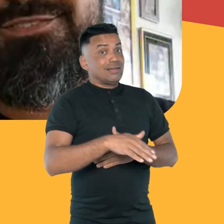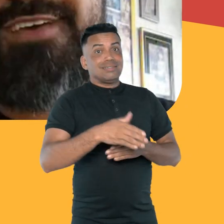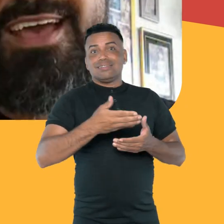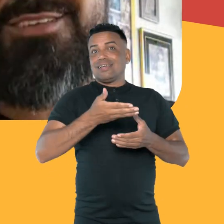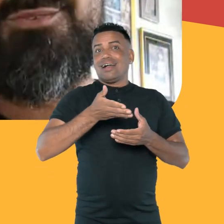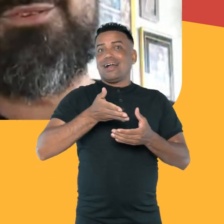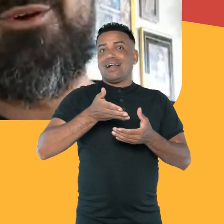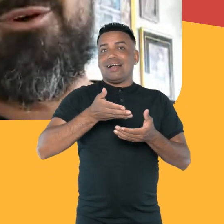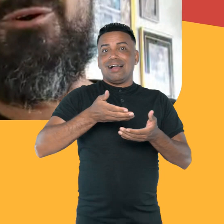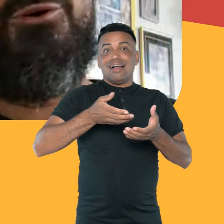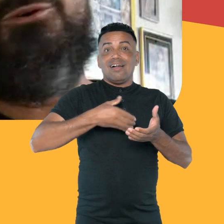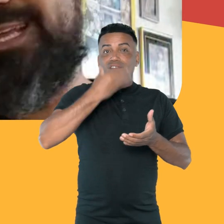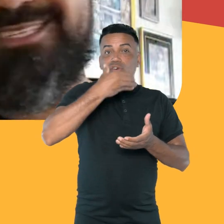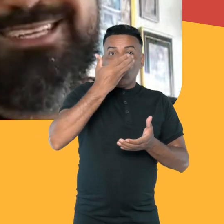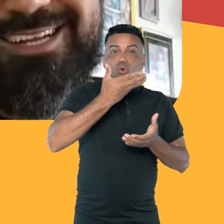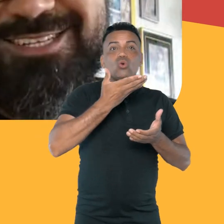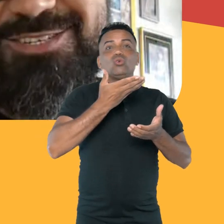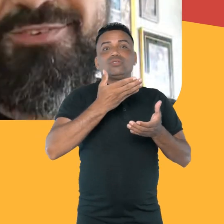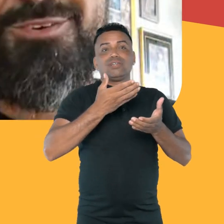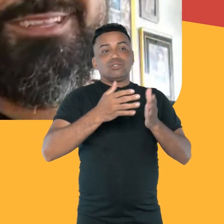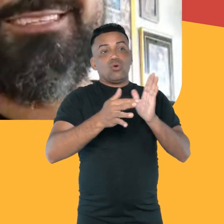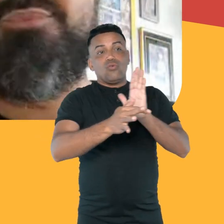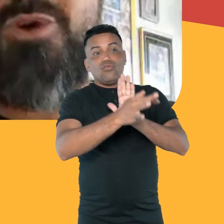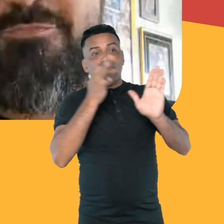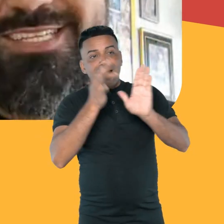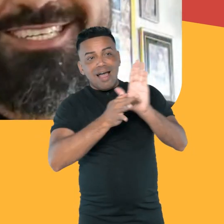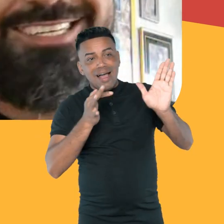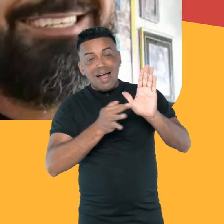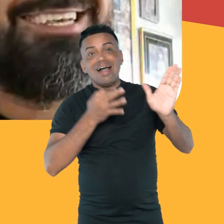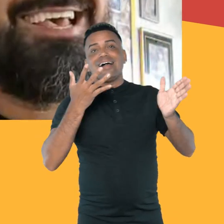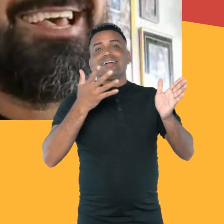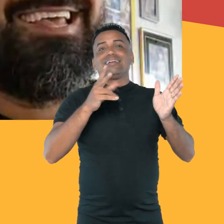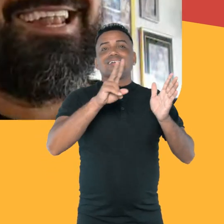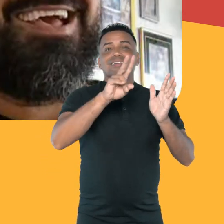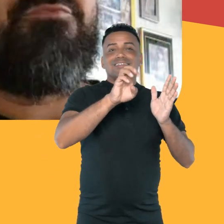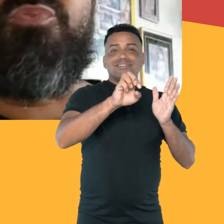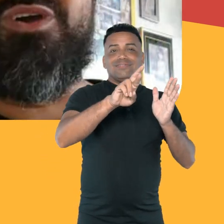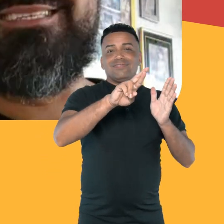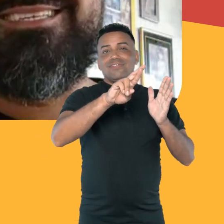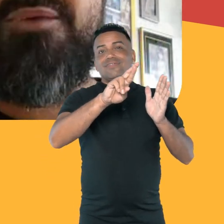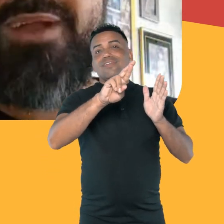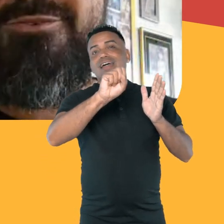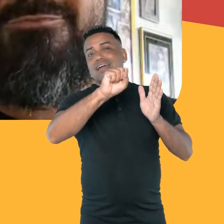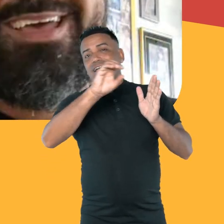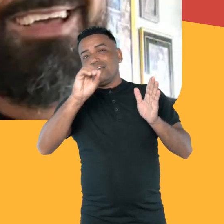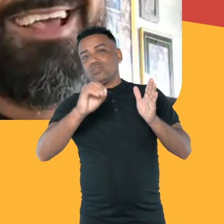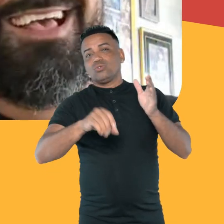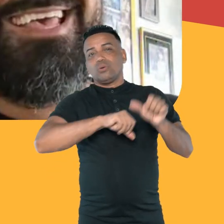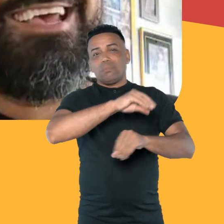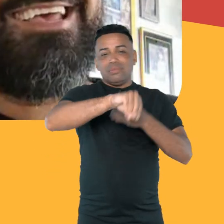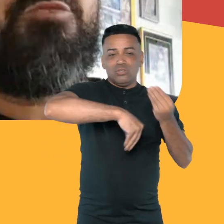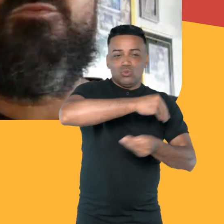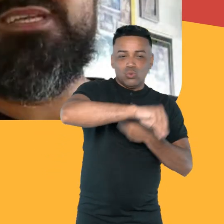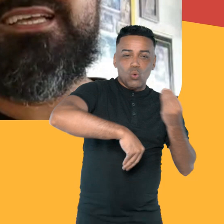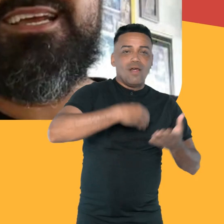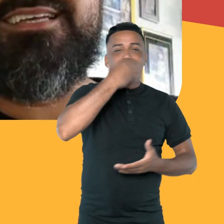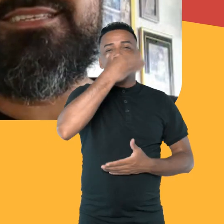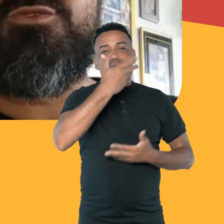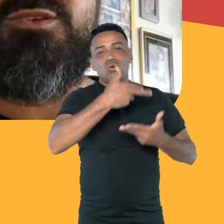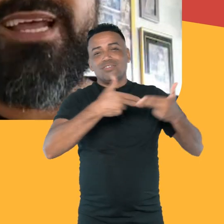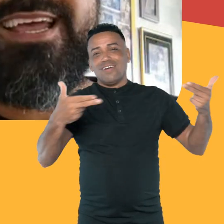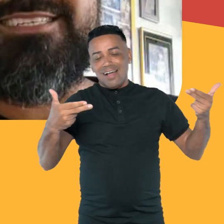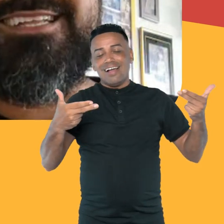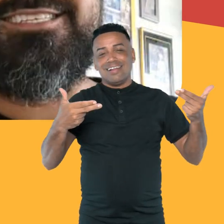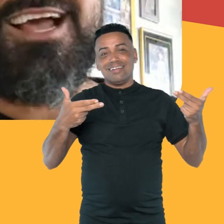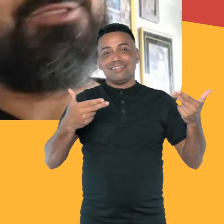salada de versos ou nessa ciranda de frutas e bom apetite, né, poesia para comer. E aí algumas